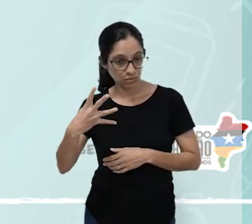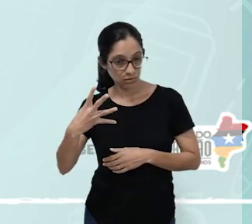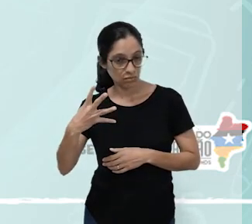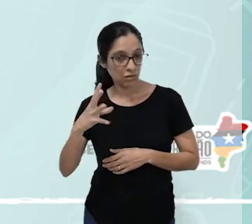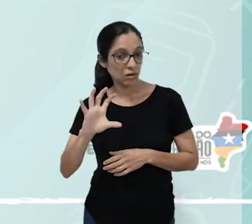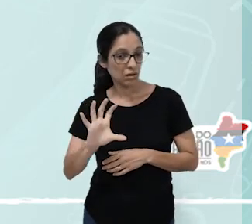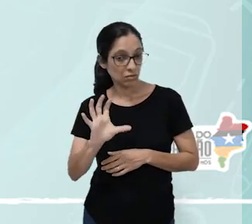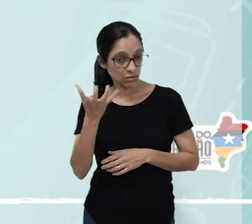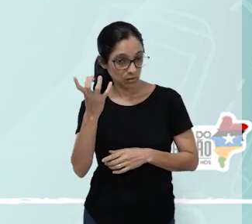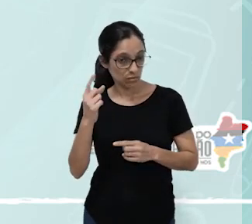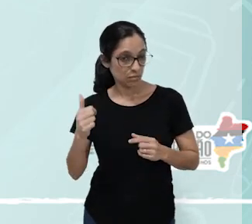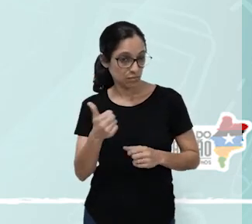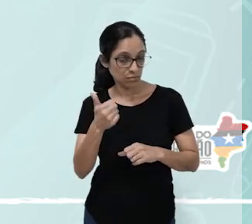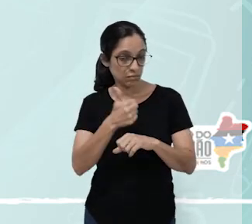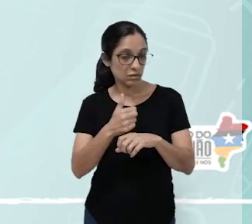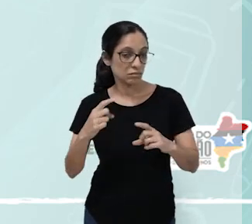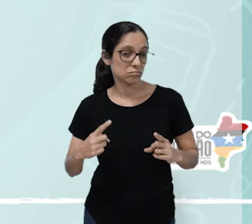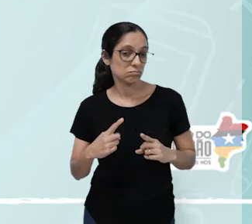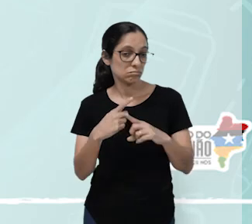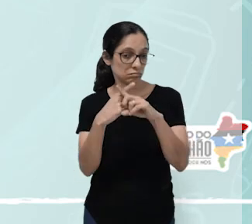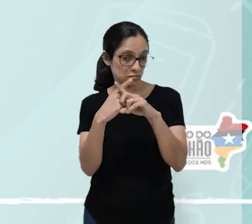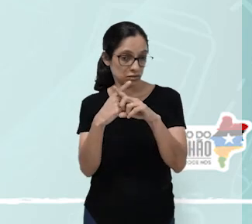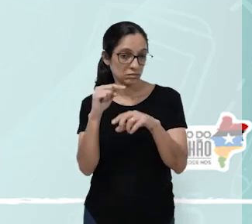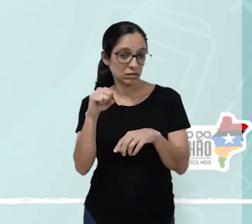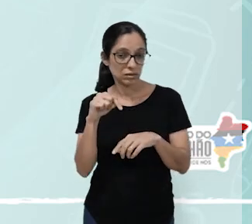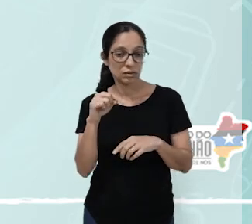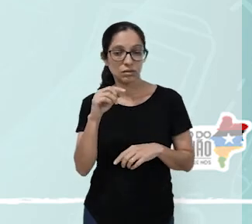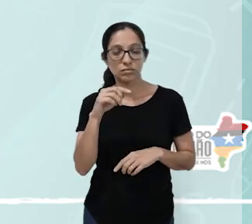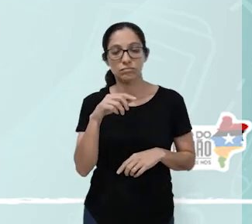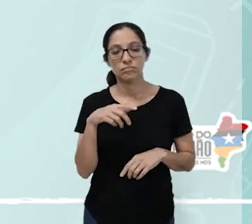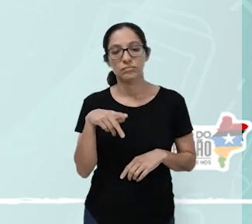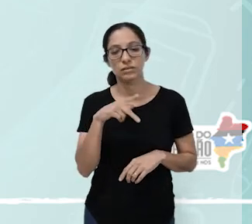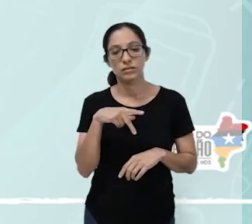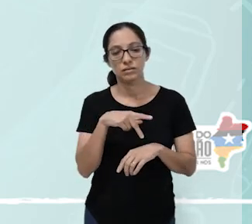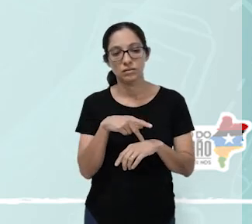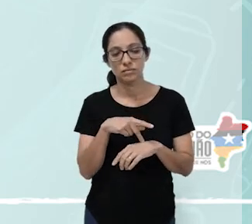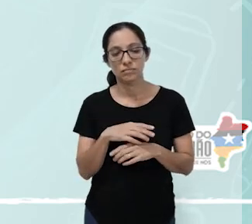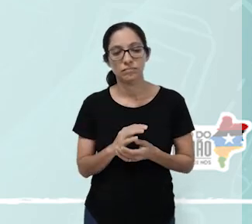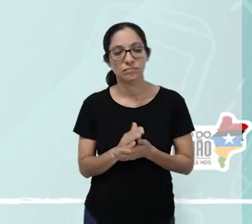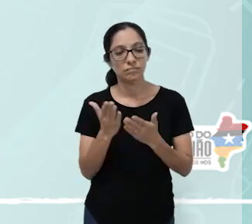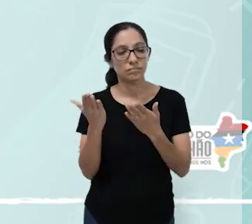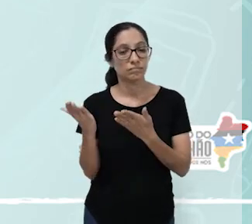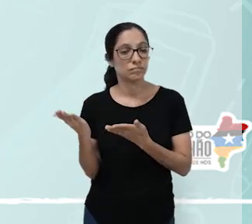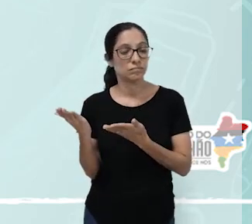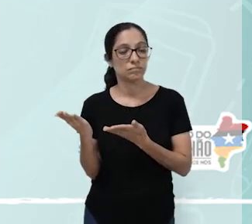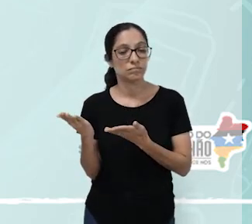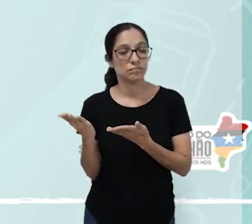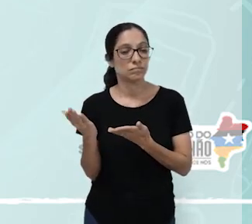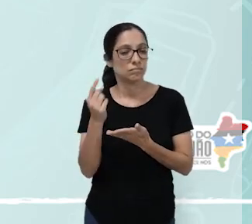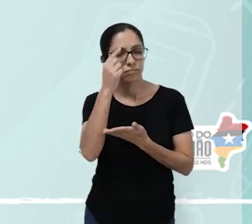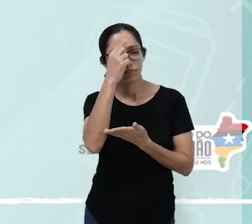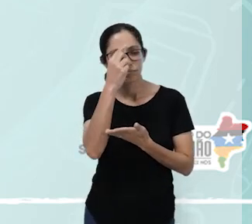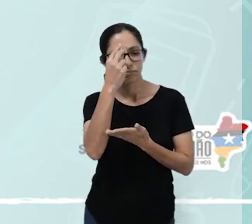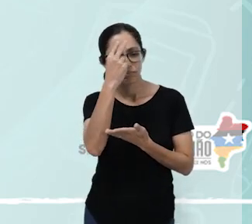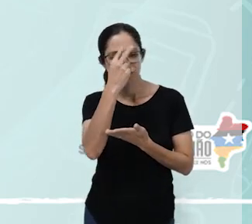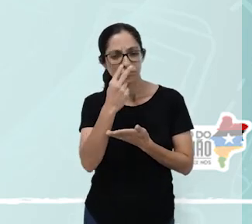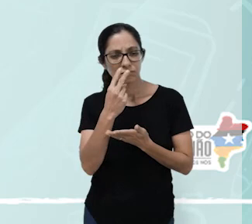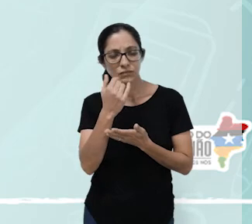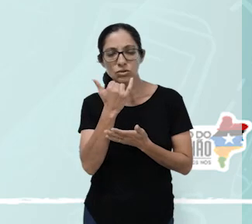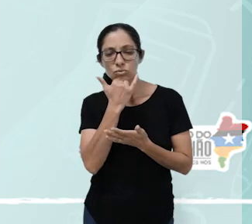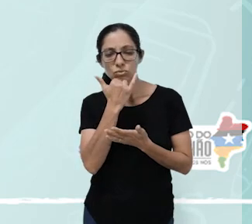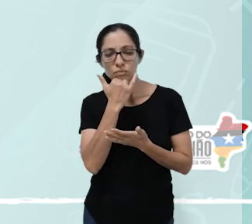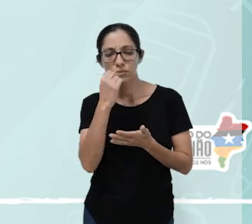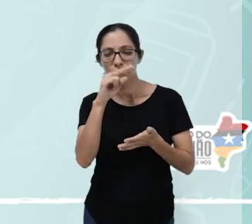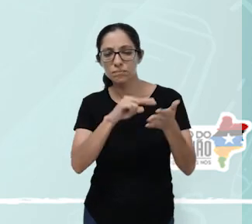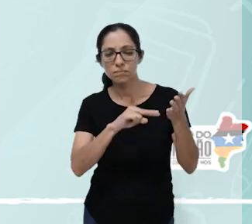realização da primeira Taça São Paulo. Também nesse ano a Associação Paulista, que seria substituída pela Federação Paulista